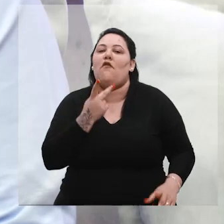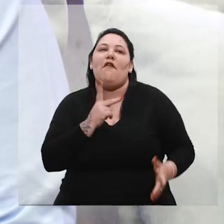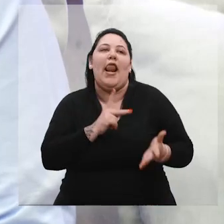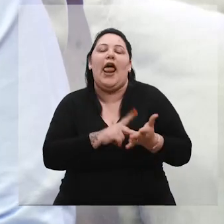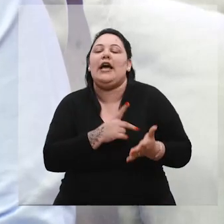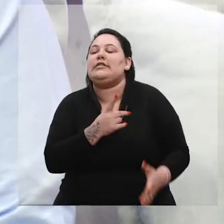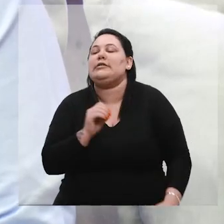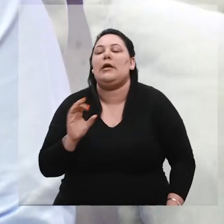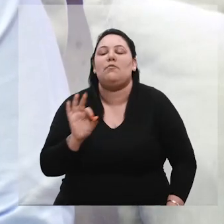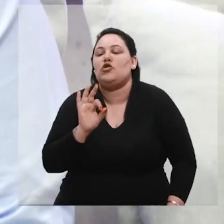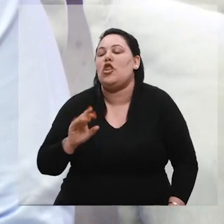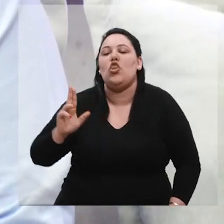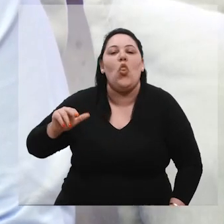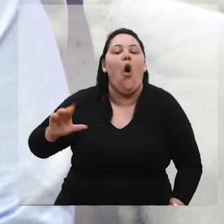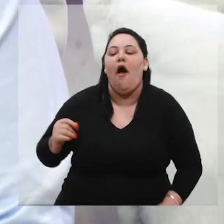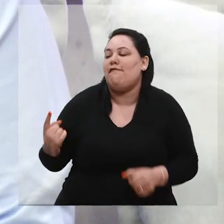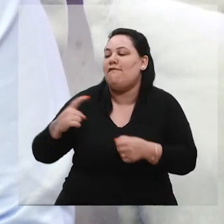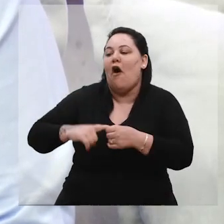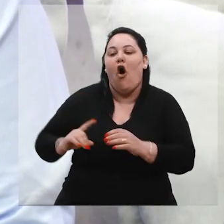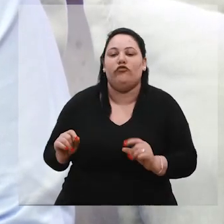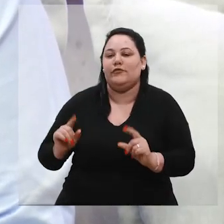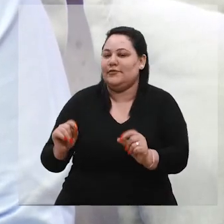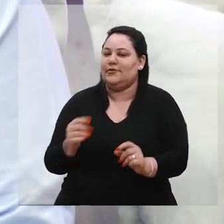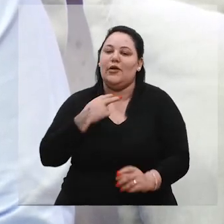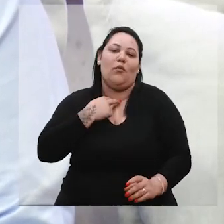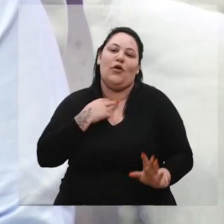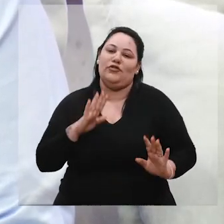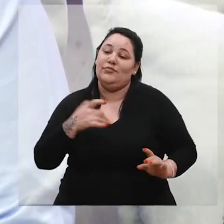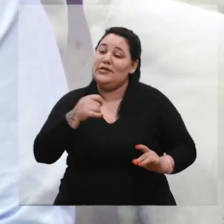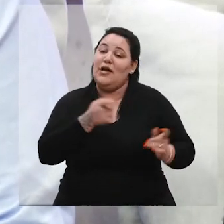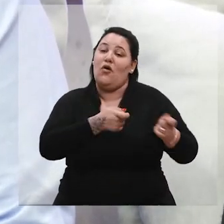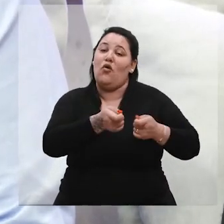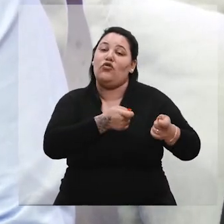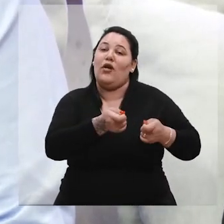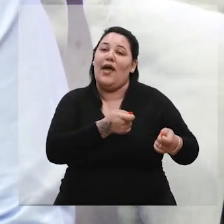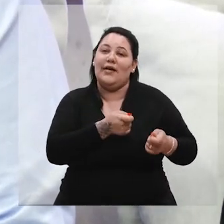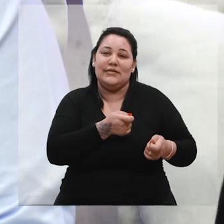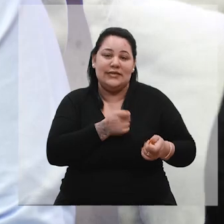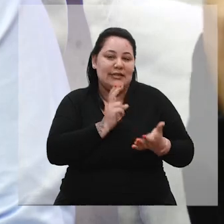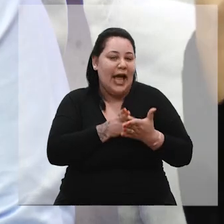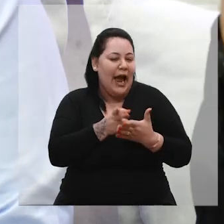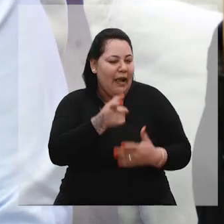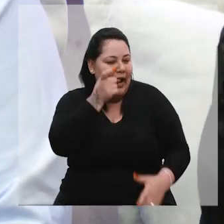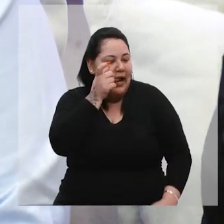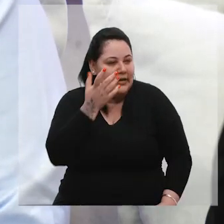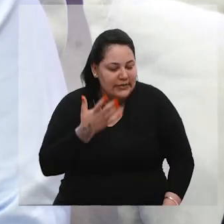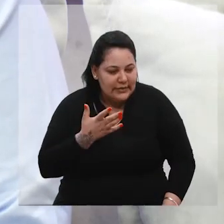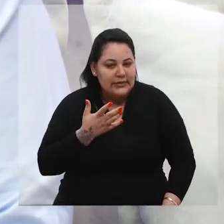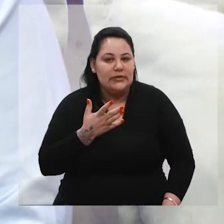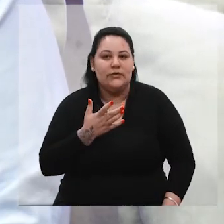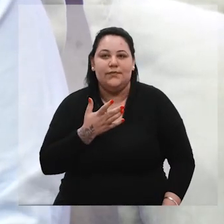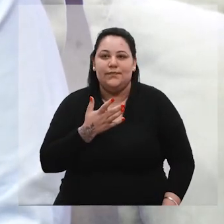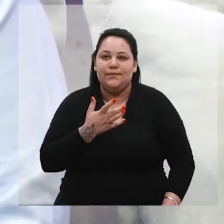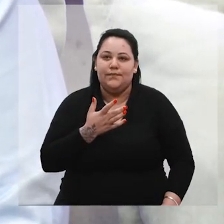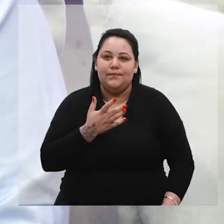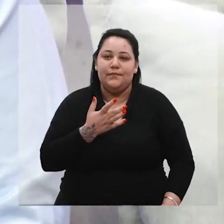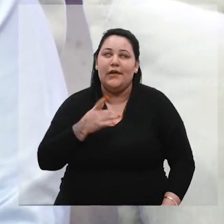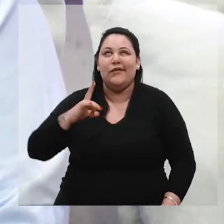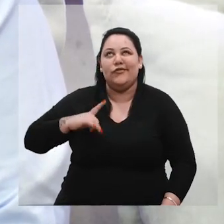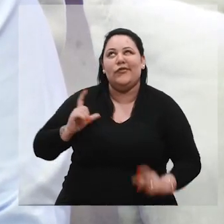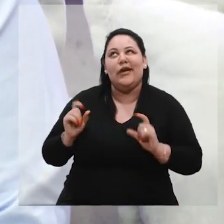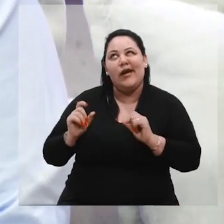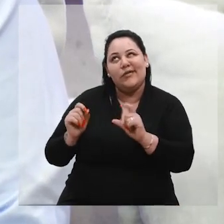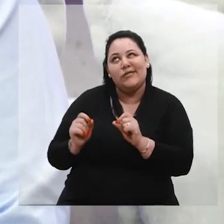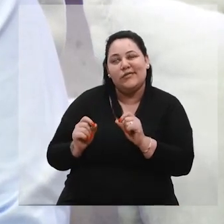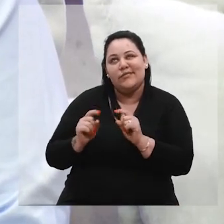dizer, não, 100% que não vai voltar, né? Então, a gente diz, fica sempre aquela nuvenzinha, assim. Eu